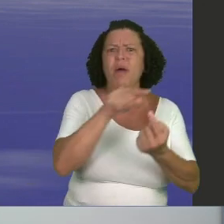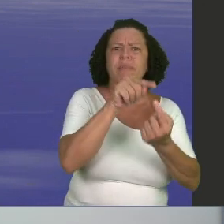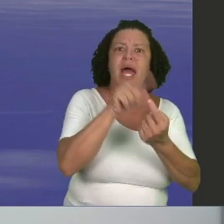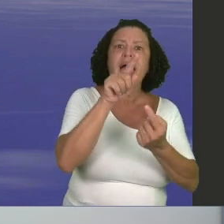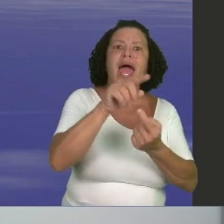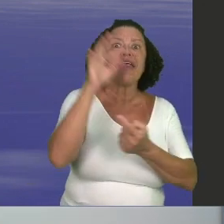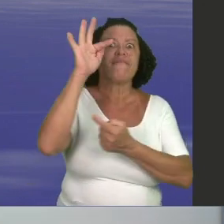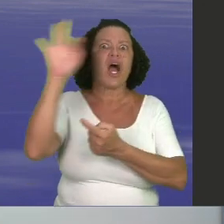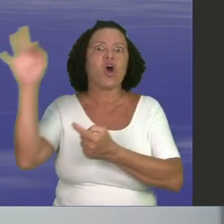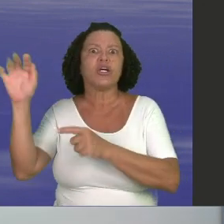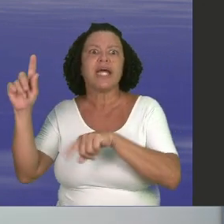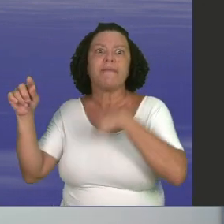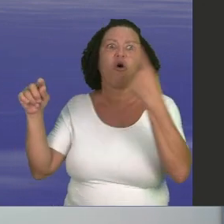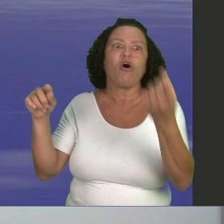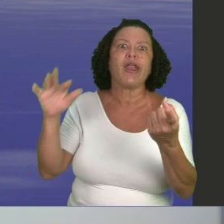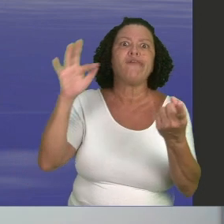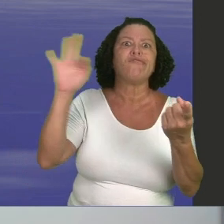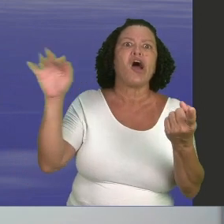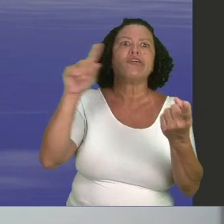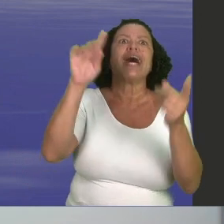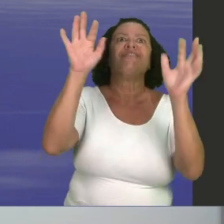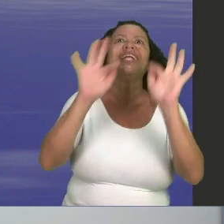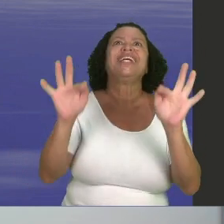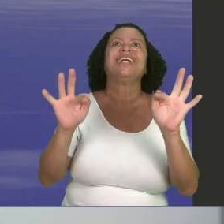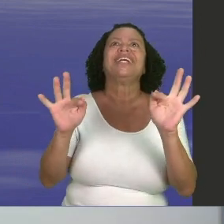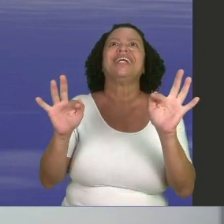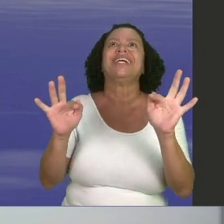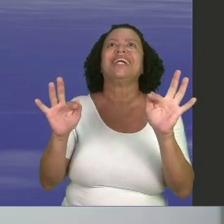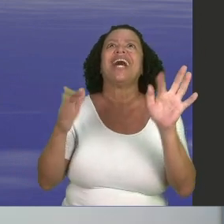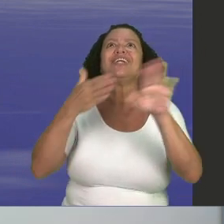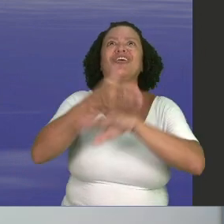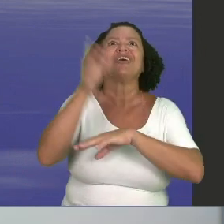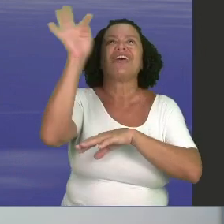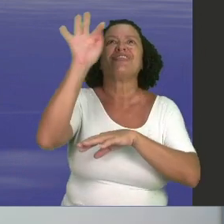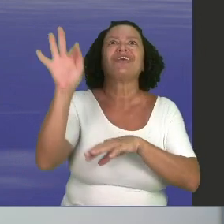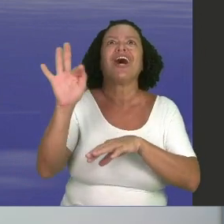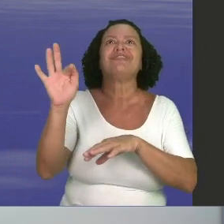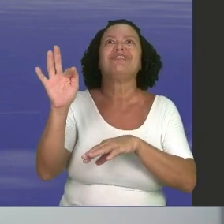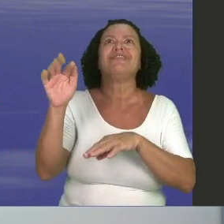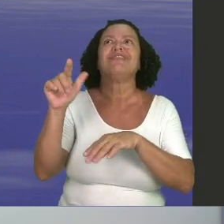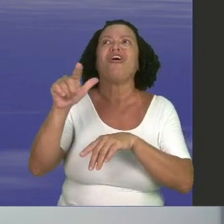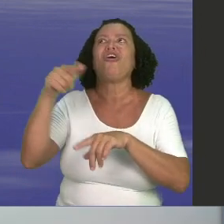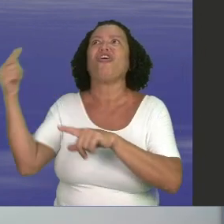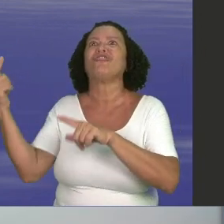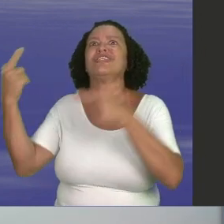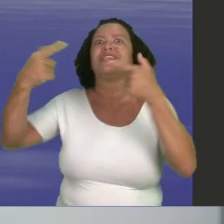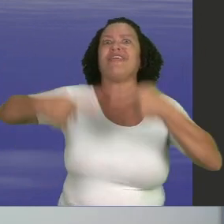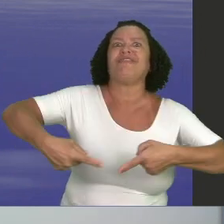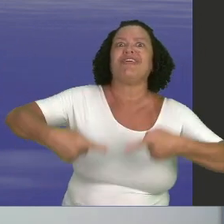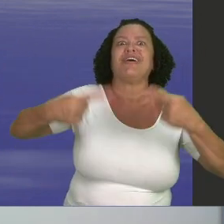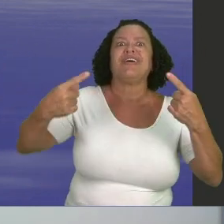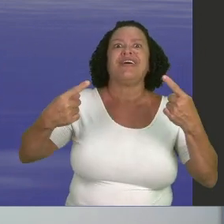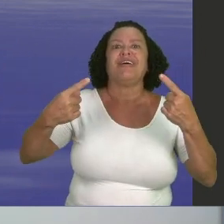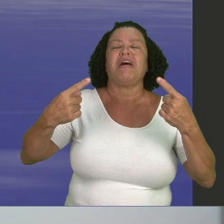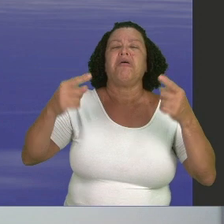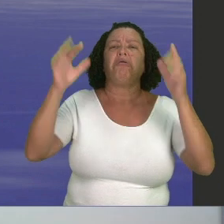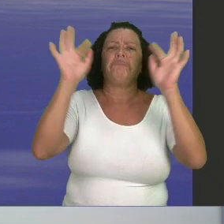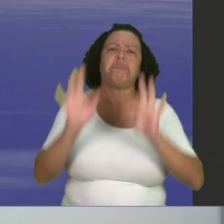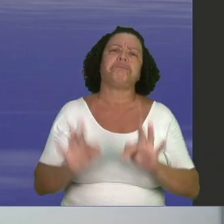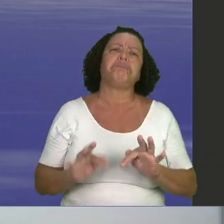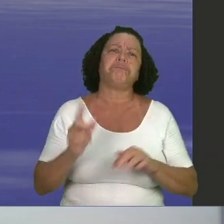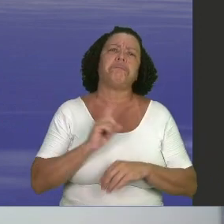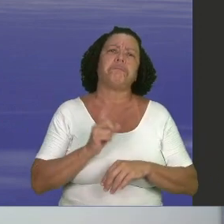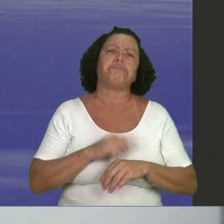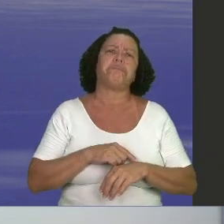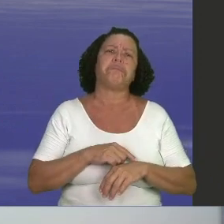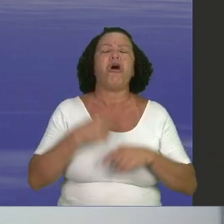Achou que quando entrarem na faculdade estariam felizes. Entrou na faculdade, entraram outros desafios, se sente infeliz. Não, agora só